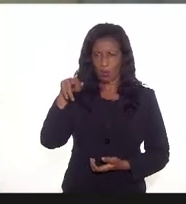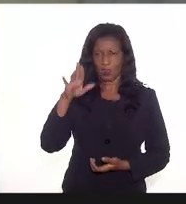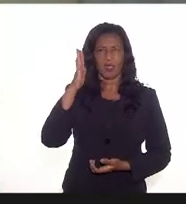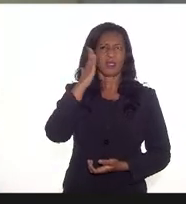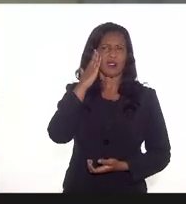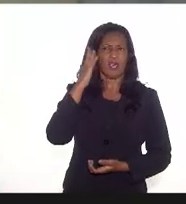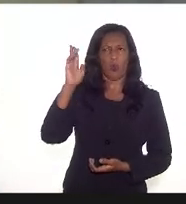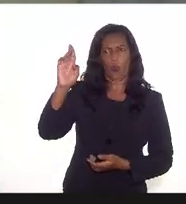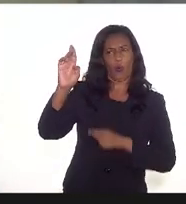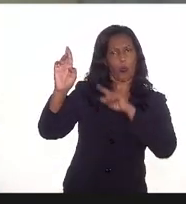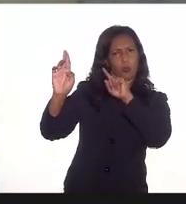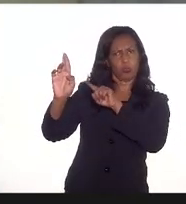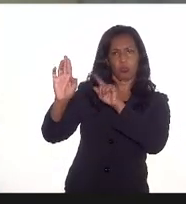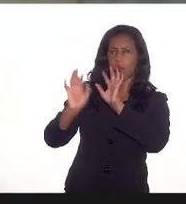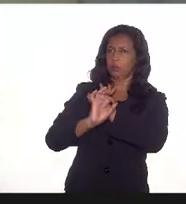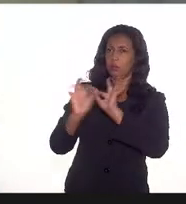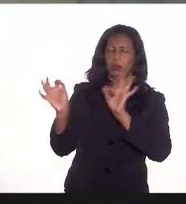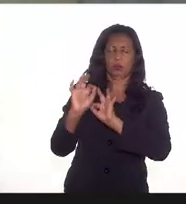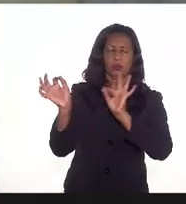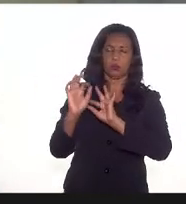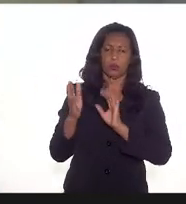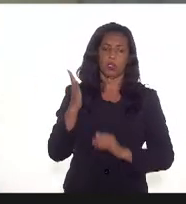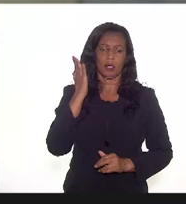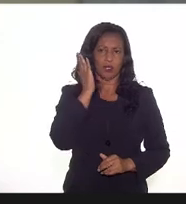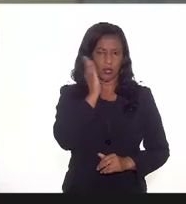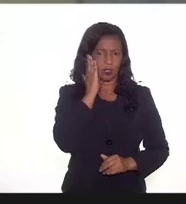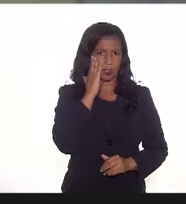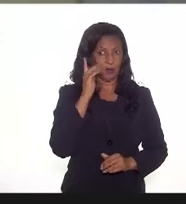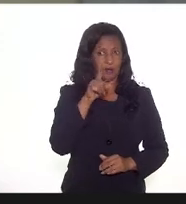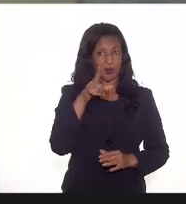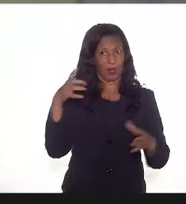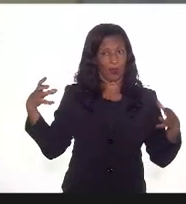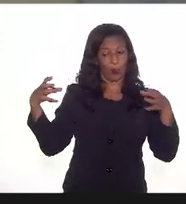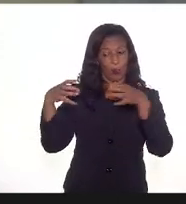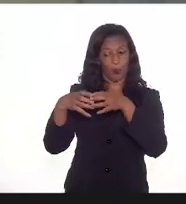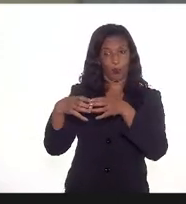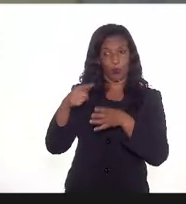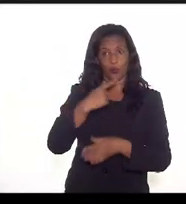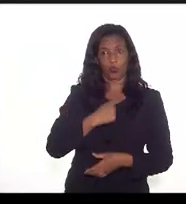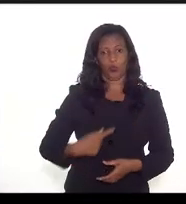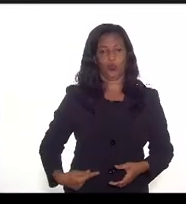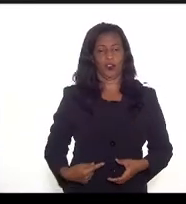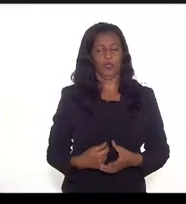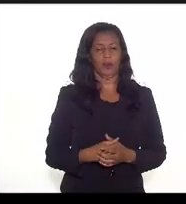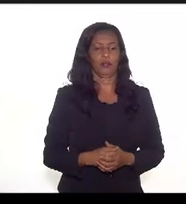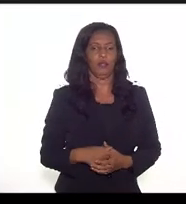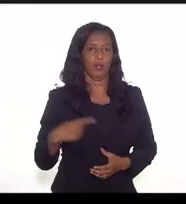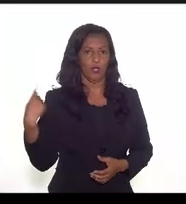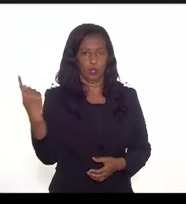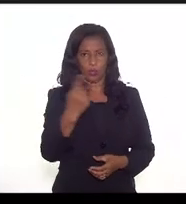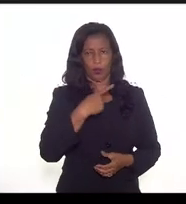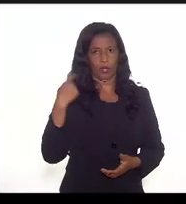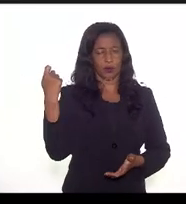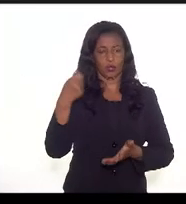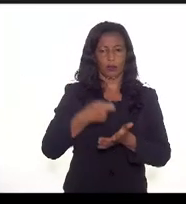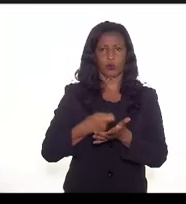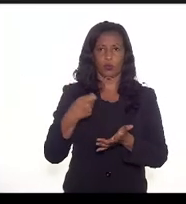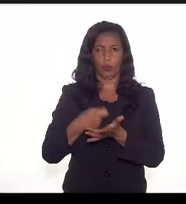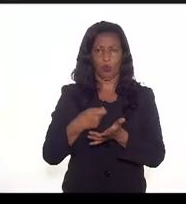sobre isso. Isso é responsabilidade da cúpula do governo. Mas nós estamos cobrando para que